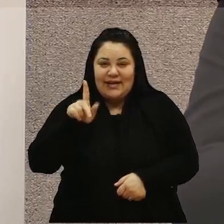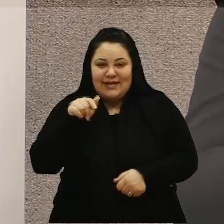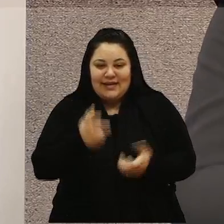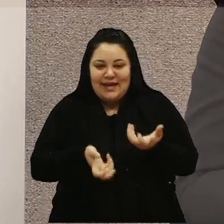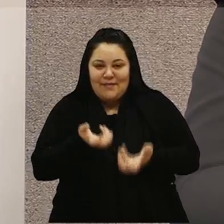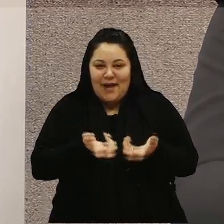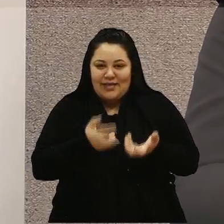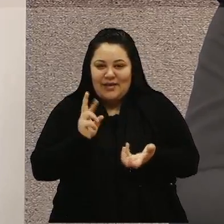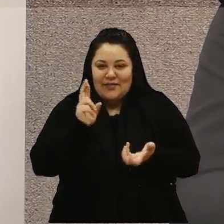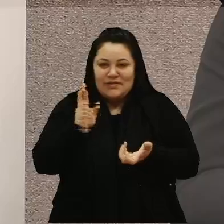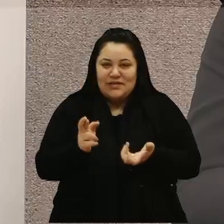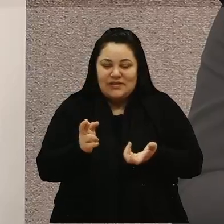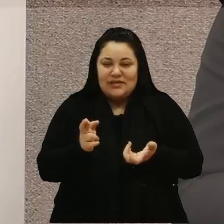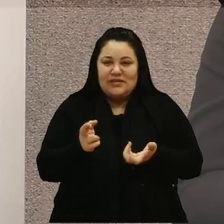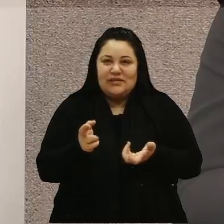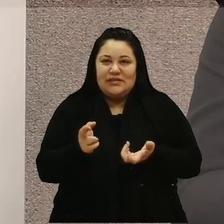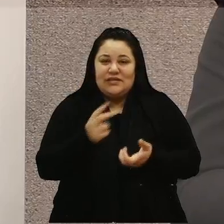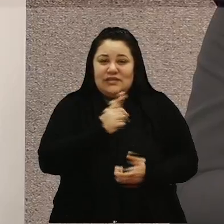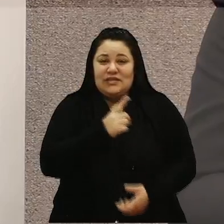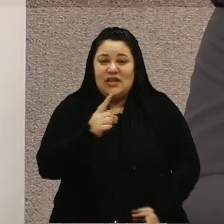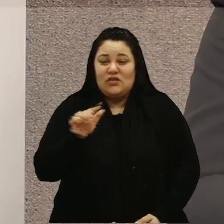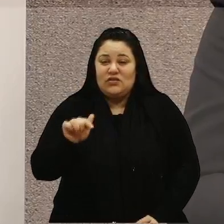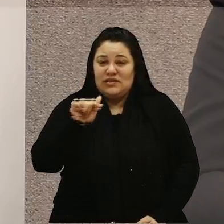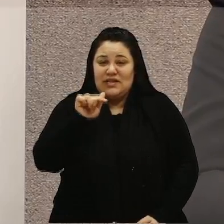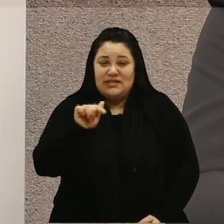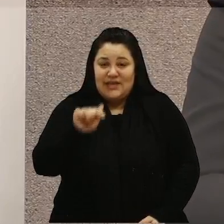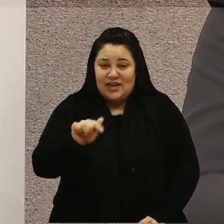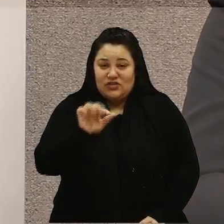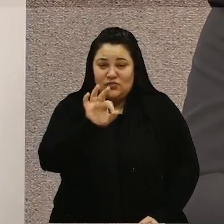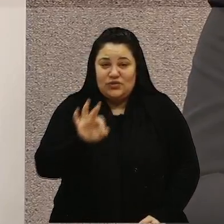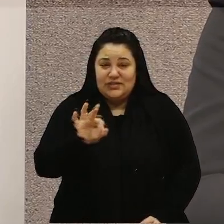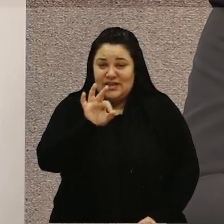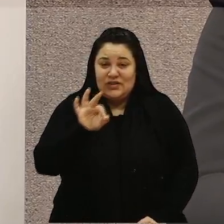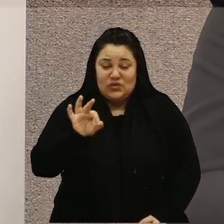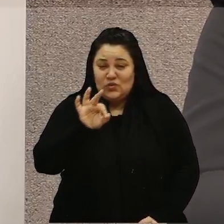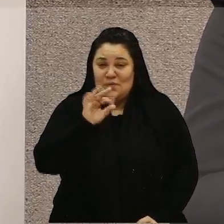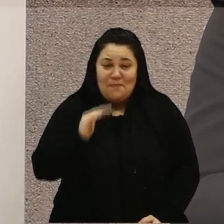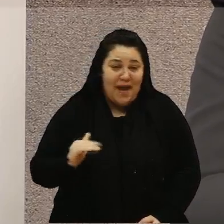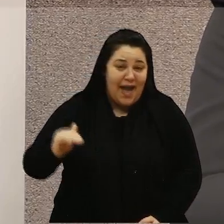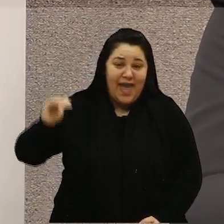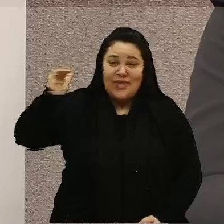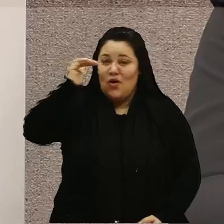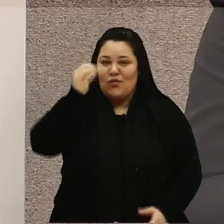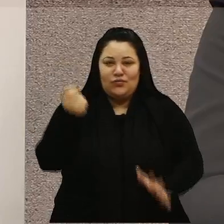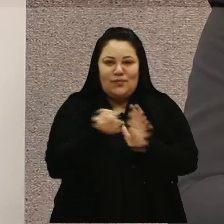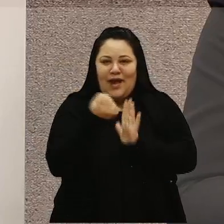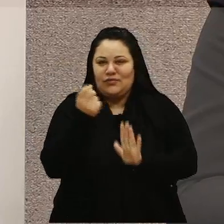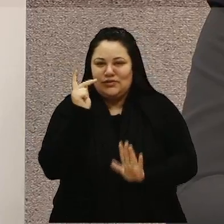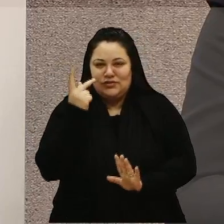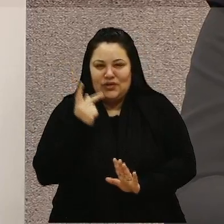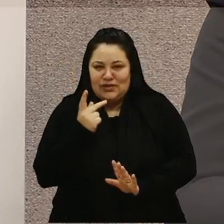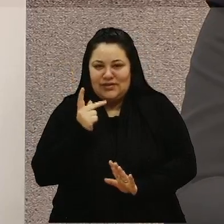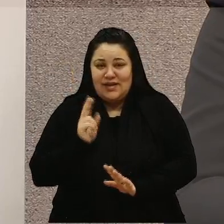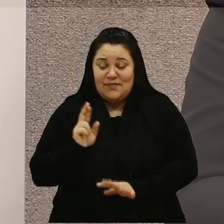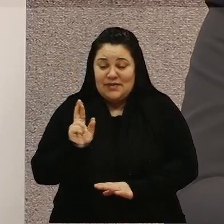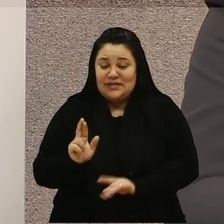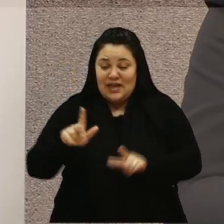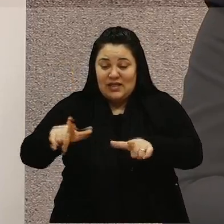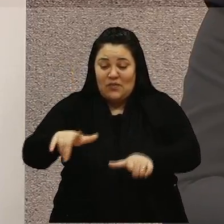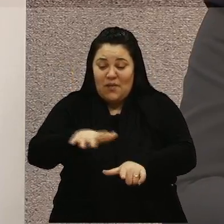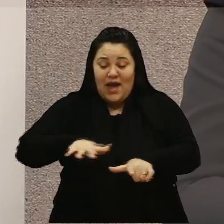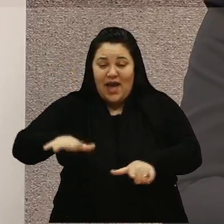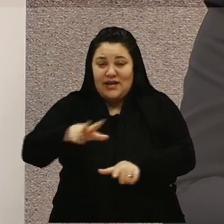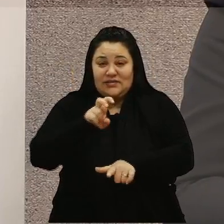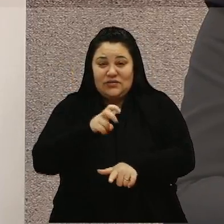valor 117% superior à média histórica. Essa área correspondeu a 52% de toda a